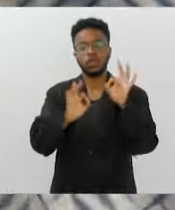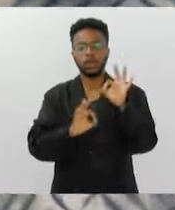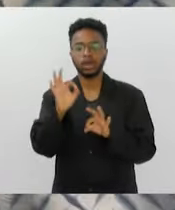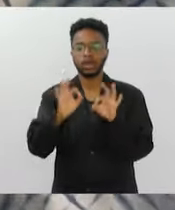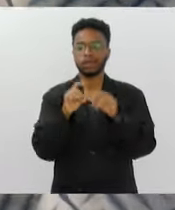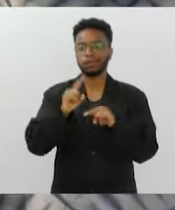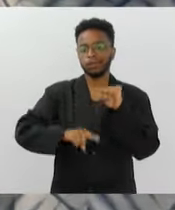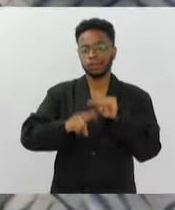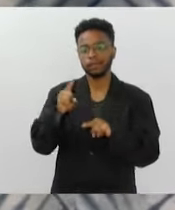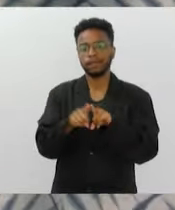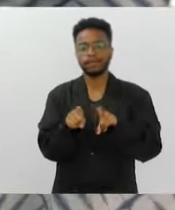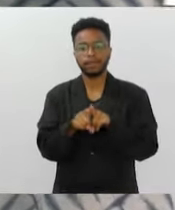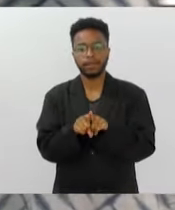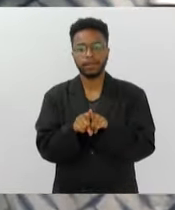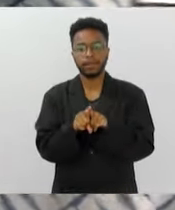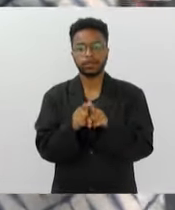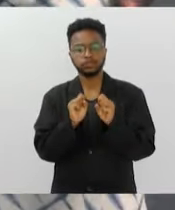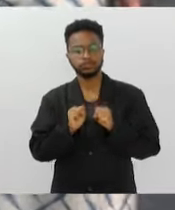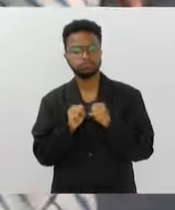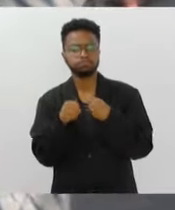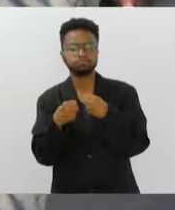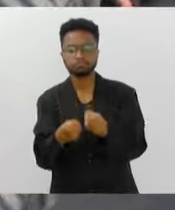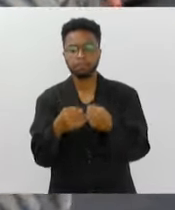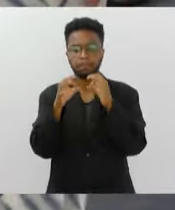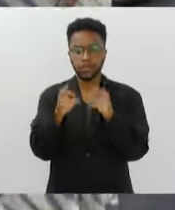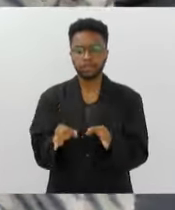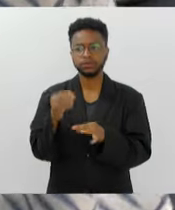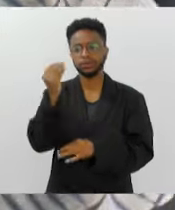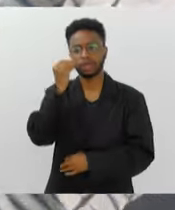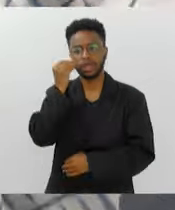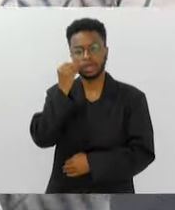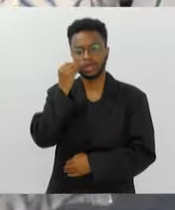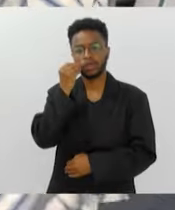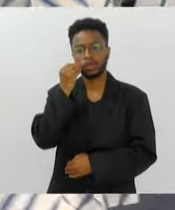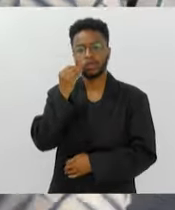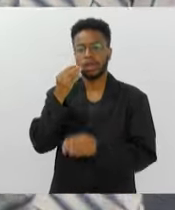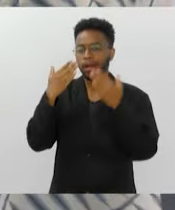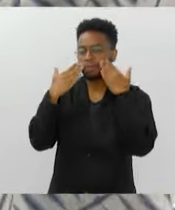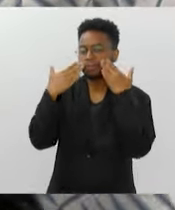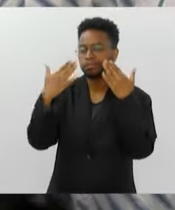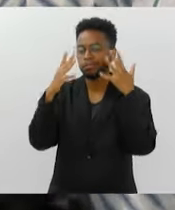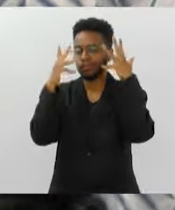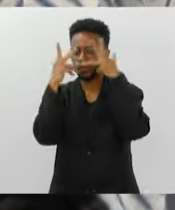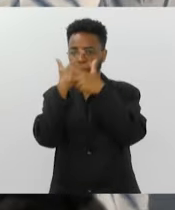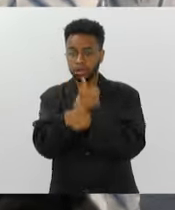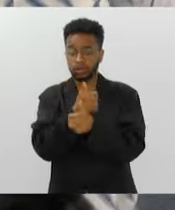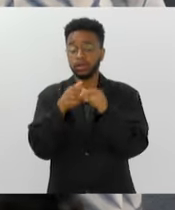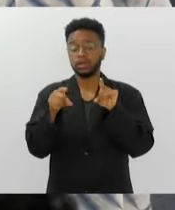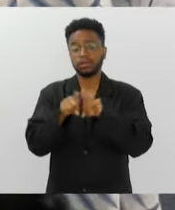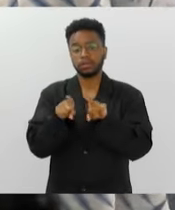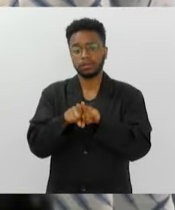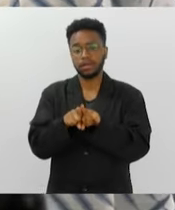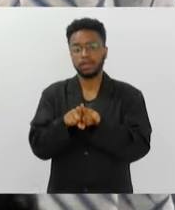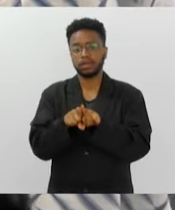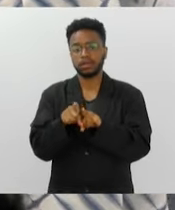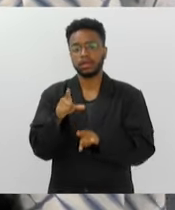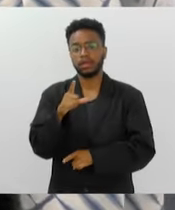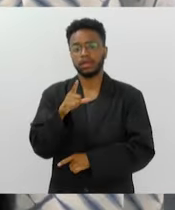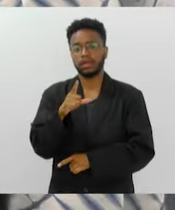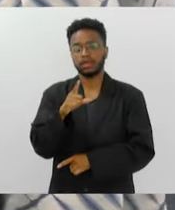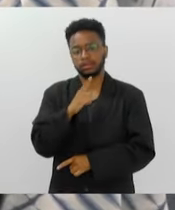dão o sangue para que este espetáculo seja tão bonito e que tenha